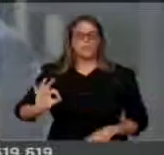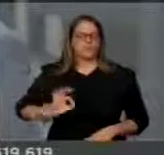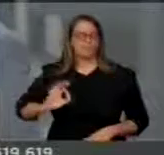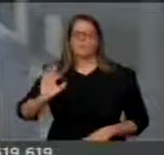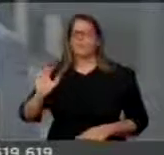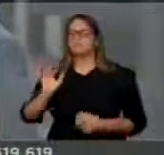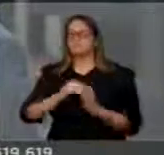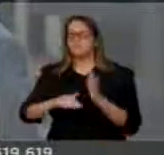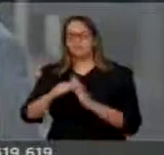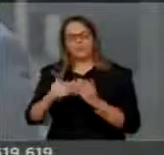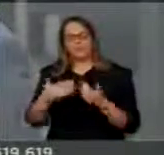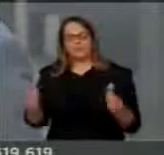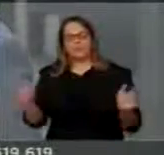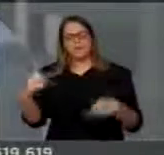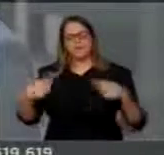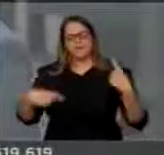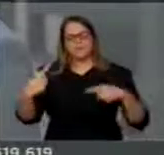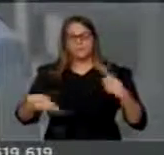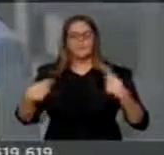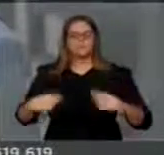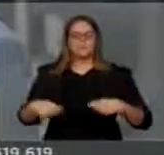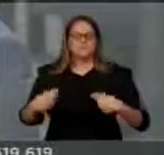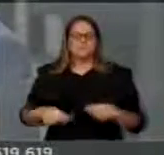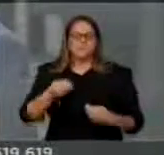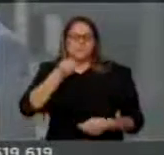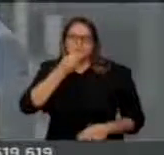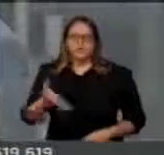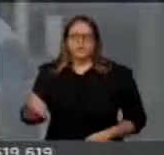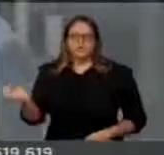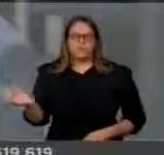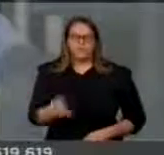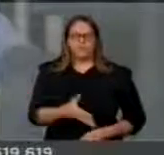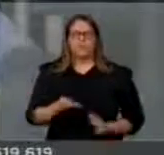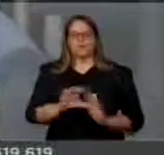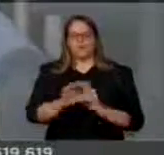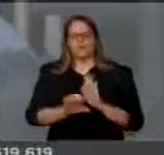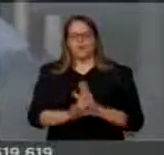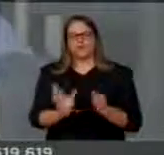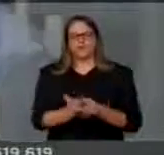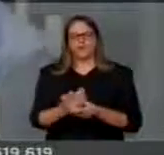ou seja, fazer um grande debate para poder atualizar de uma vez por todas o nosso Código de Processo Penal.